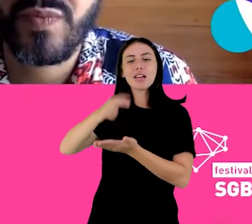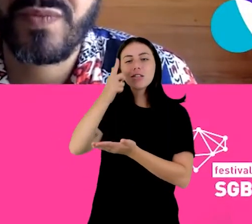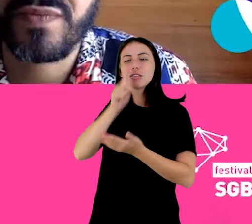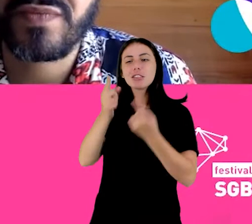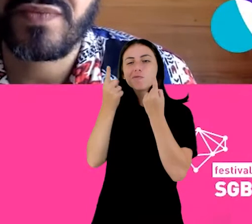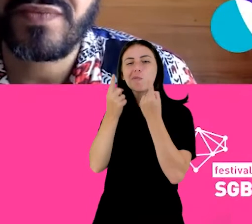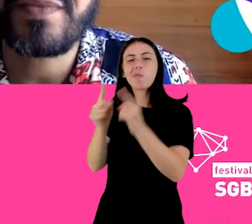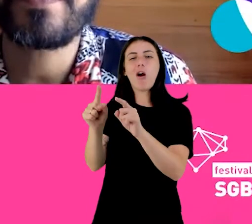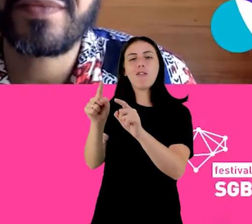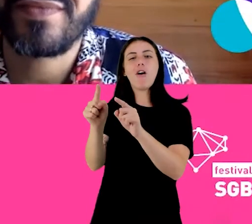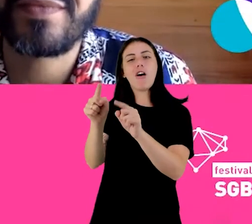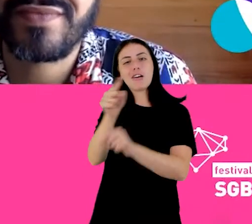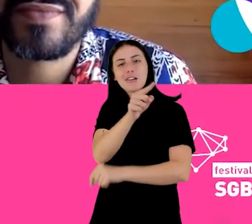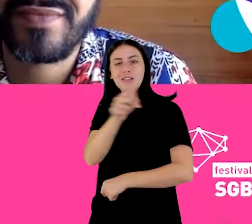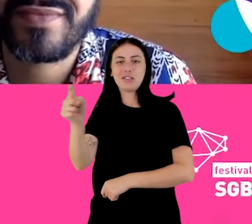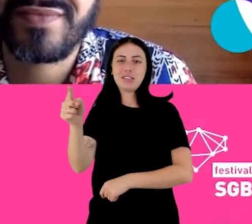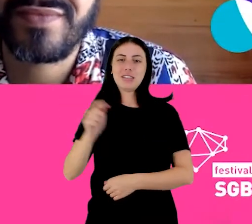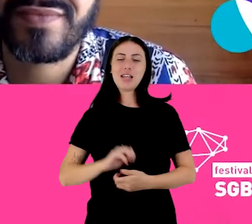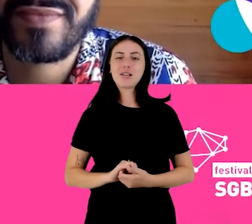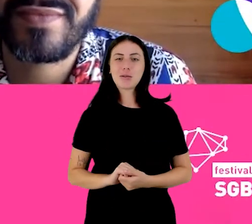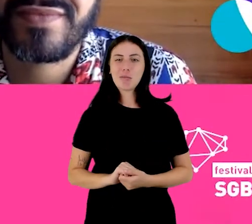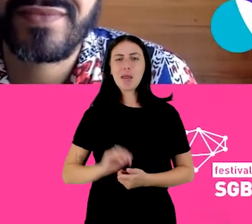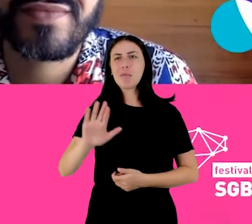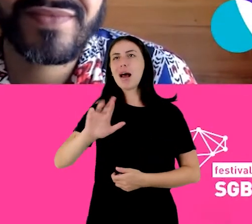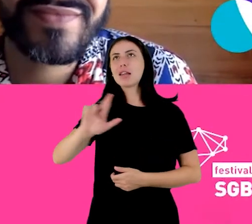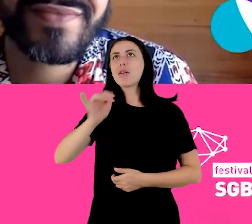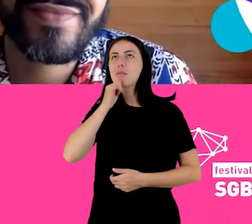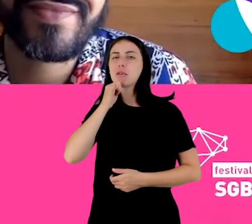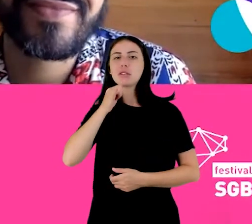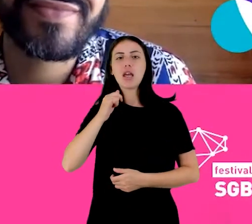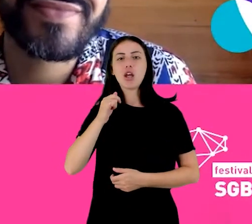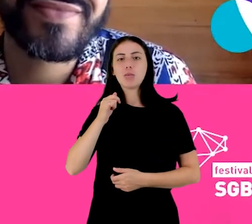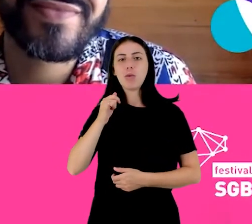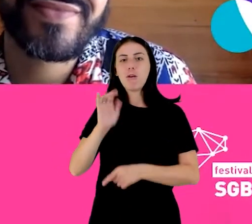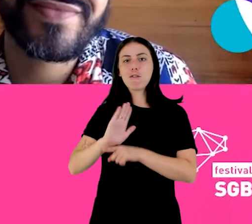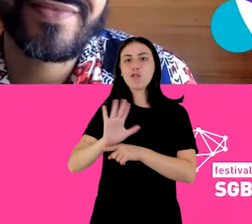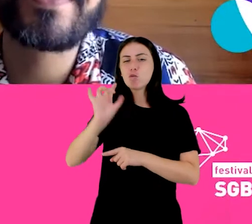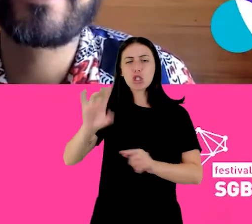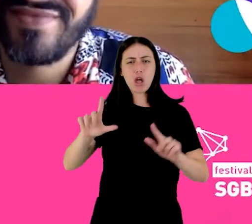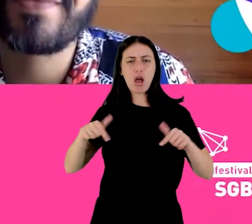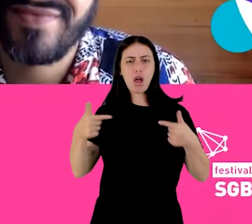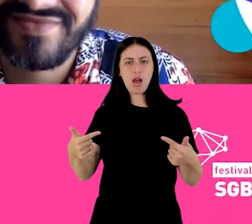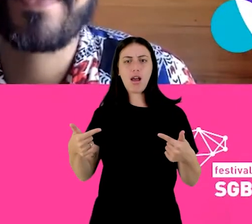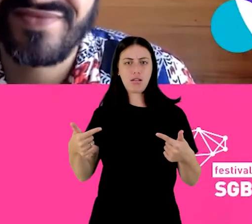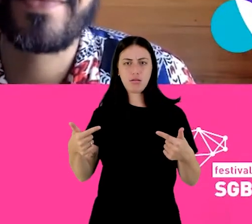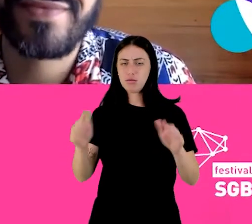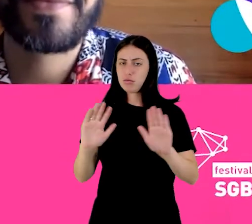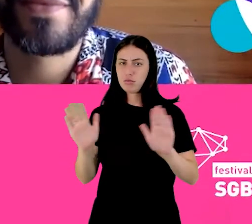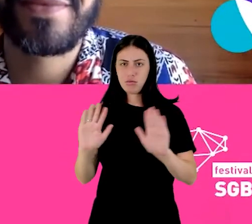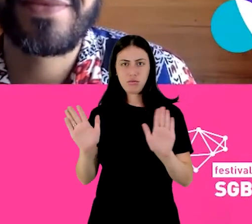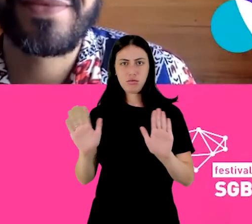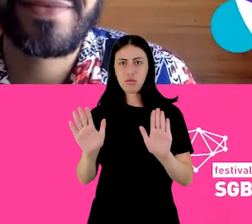operadas no real, e que elas têm a vocação de provocar alguma coisa em você, ela está posta ali, mas ela